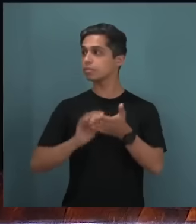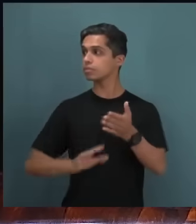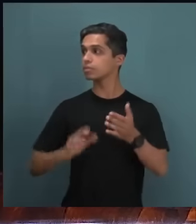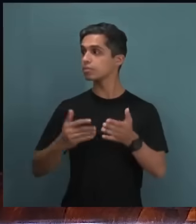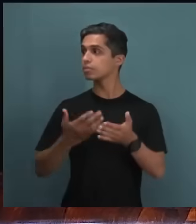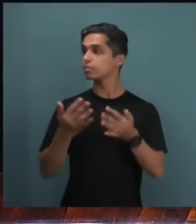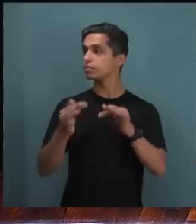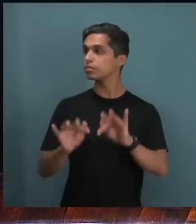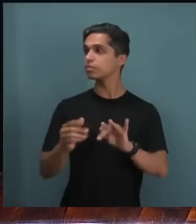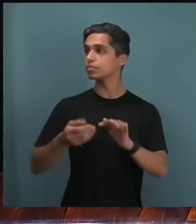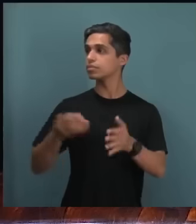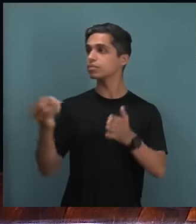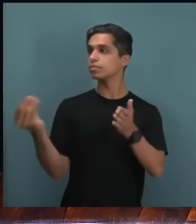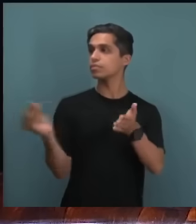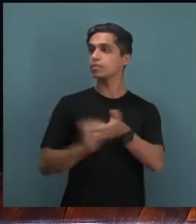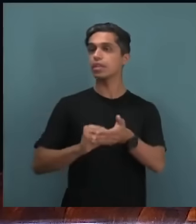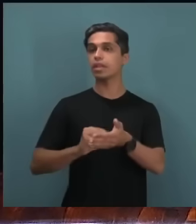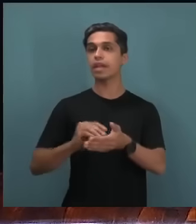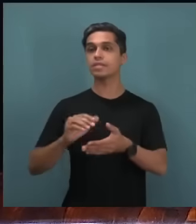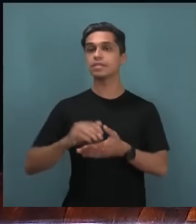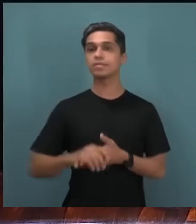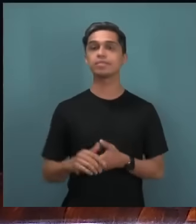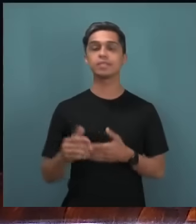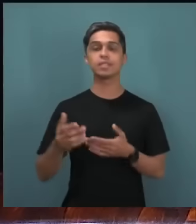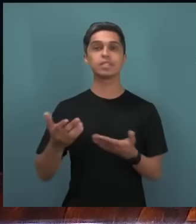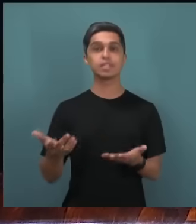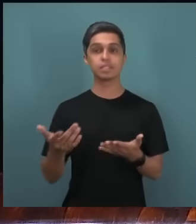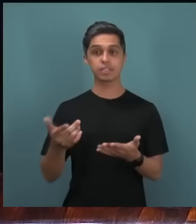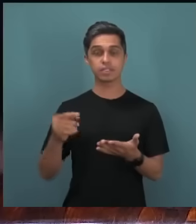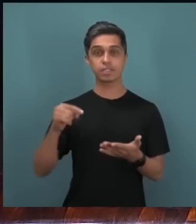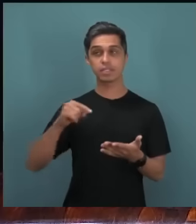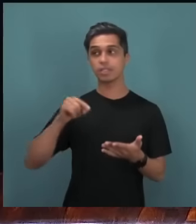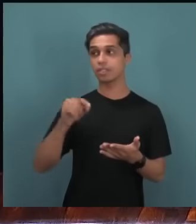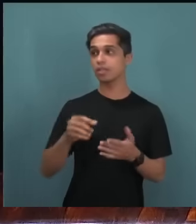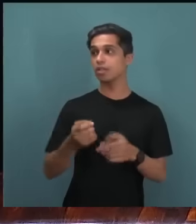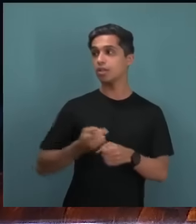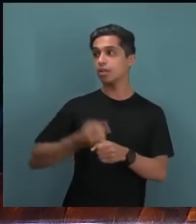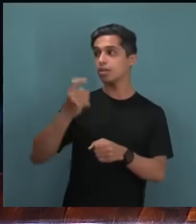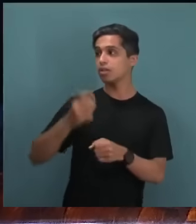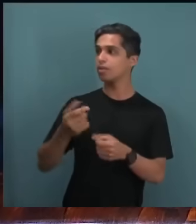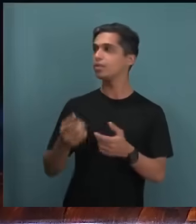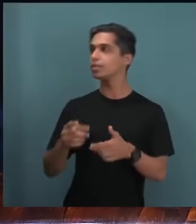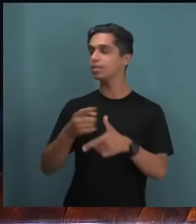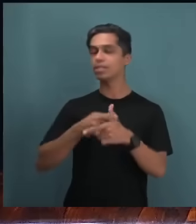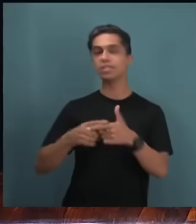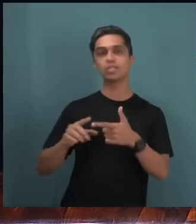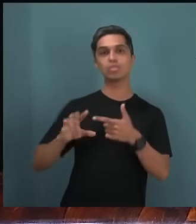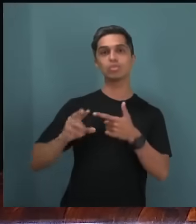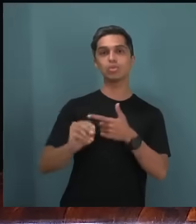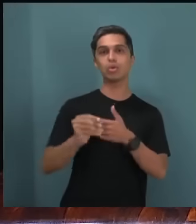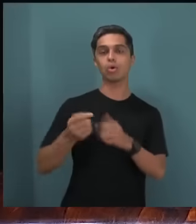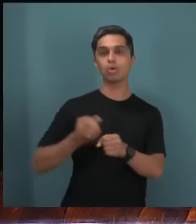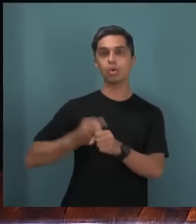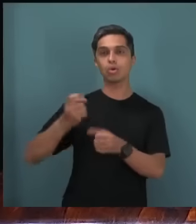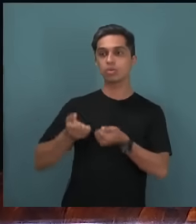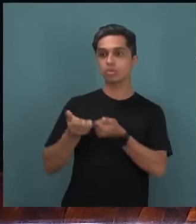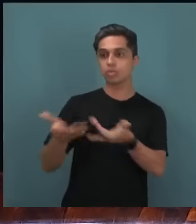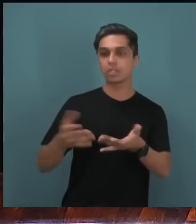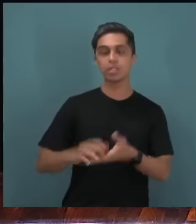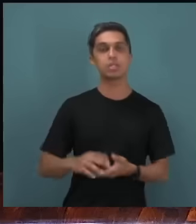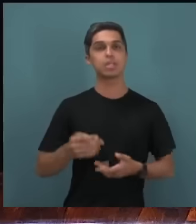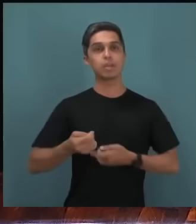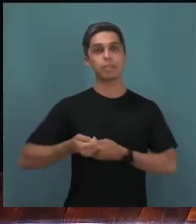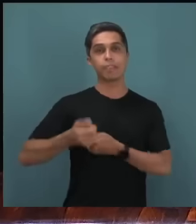taxar os super ricos, tributar lucros e dividendos, acabar com os benefícios